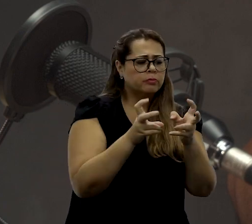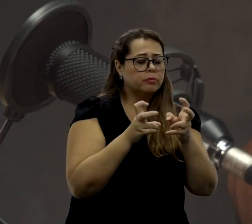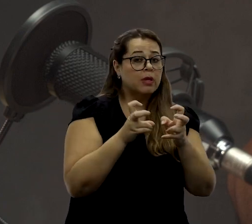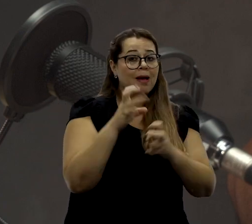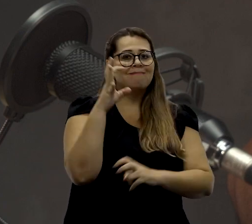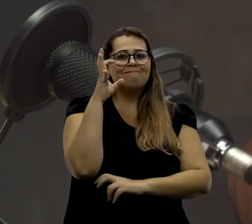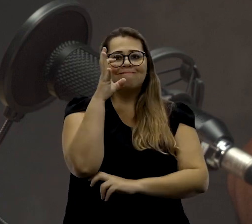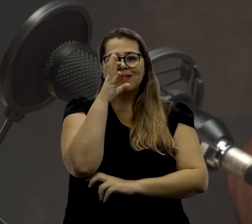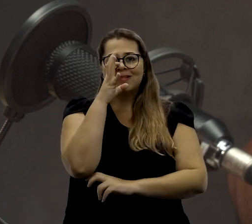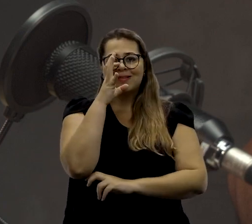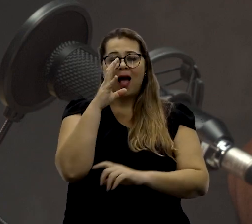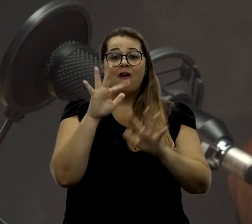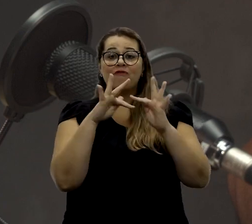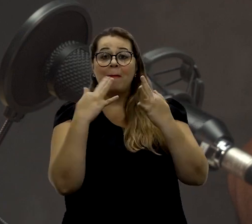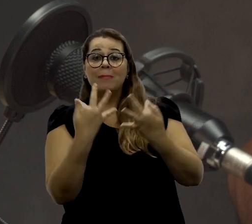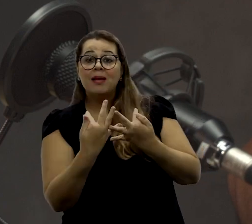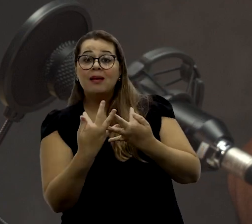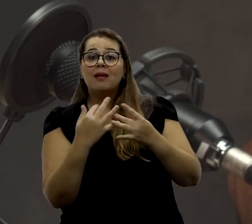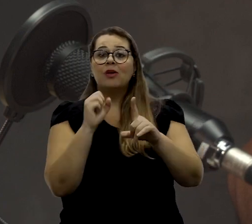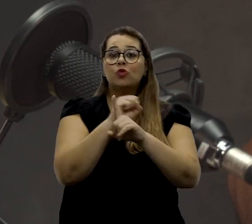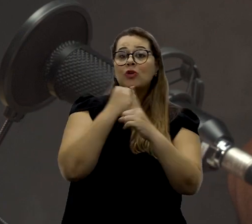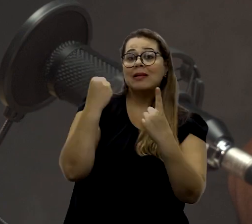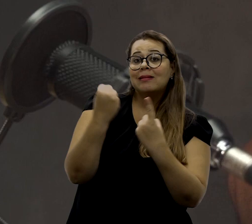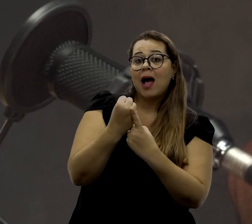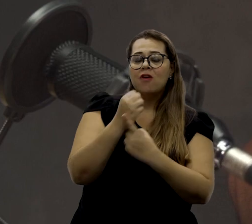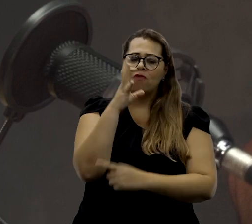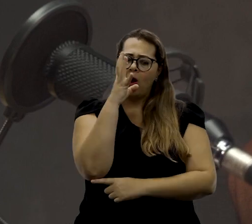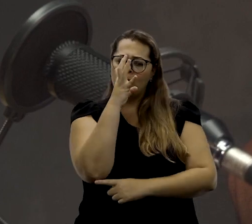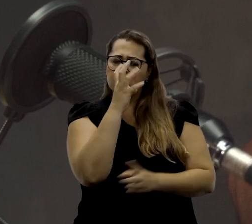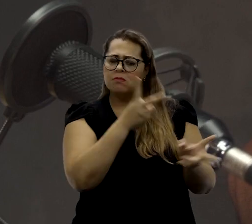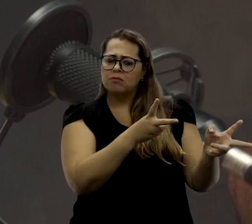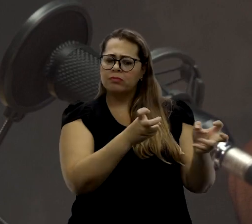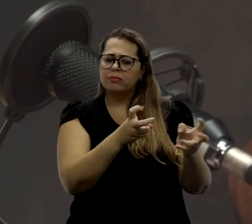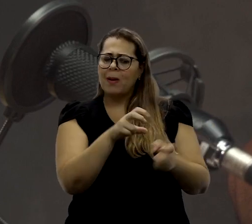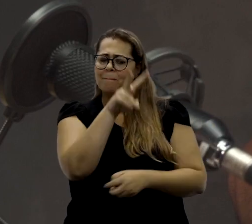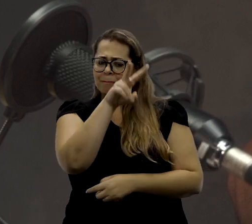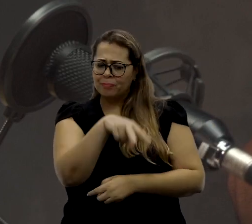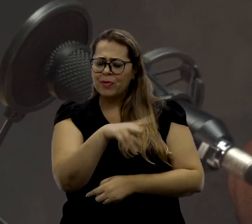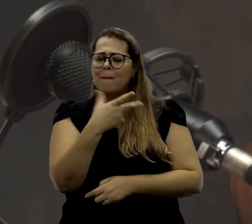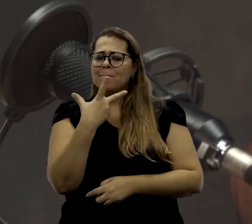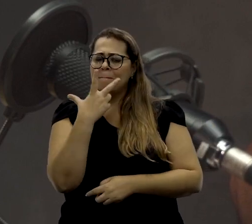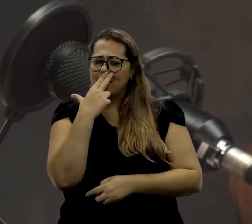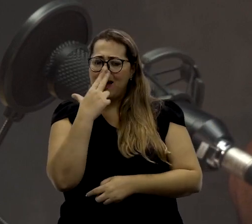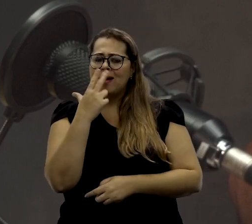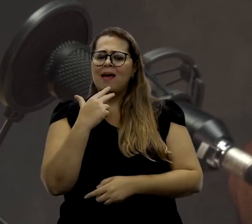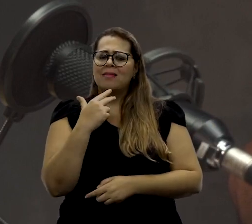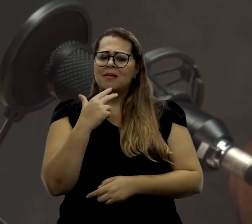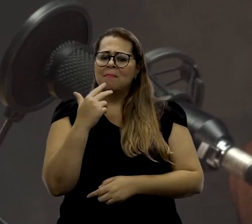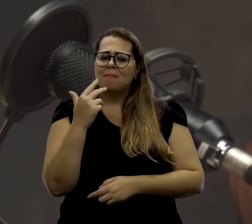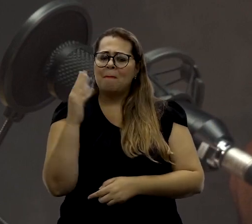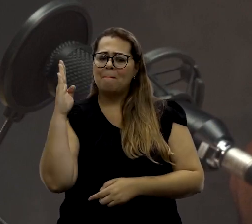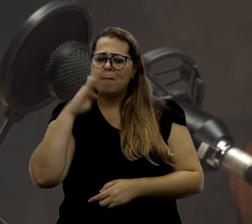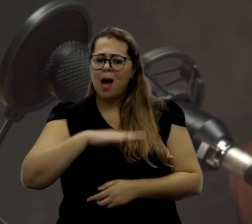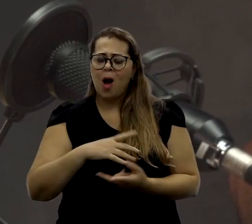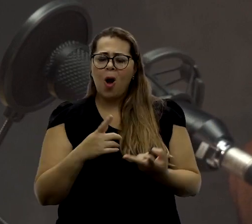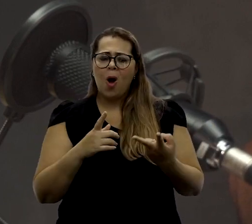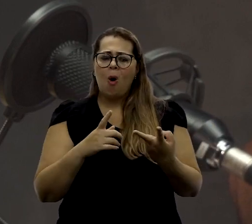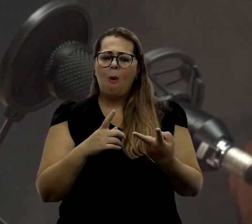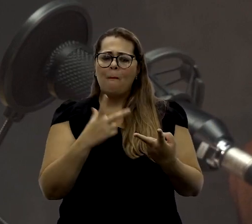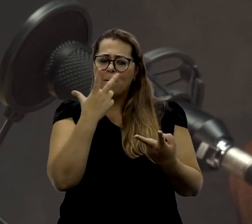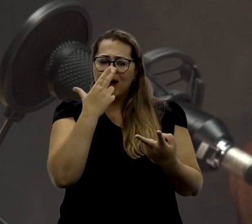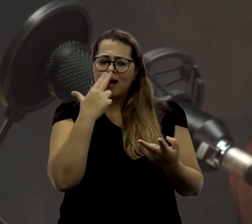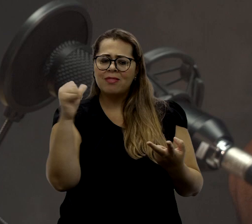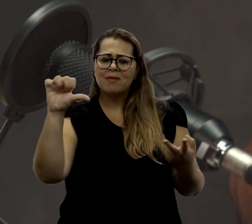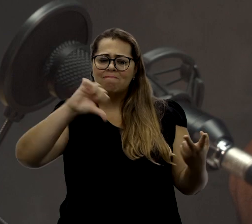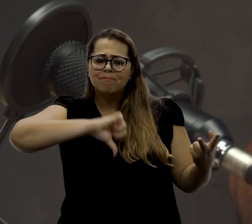a família, as pessoas, a sociedade vai observando que não está nada bem com aquela pessoa, né? Precisa ficar atenta,